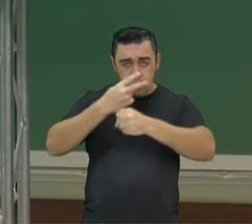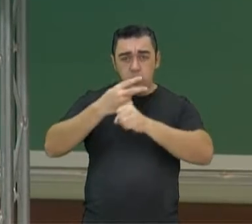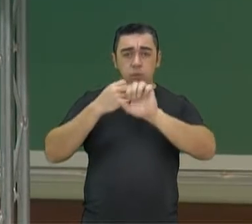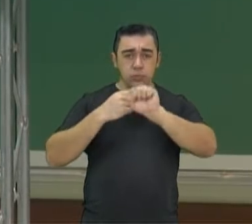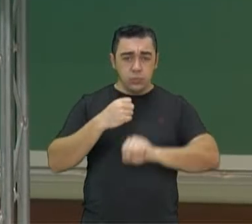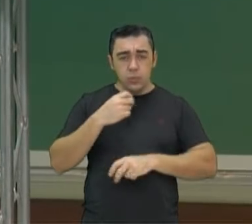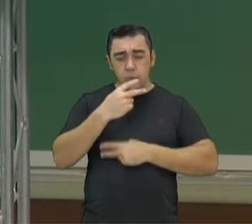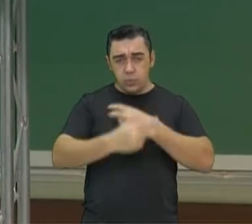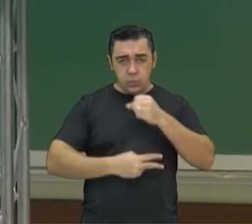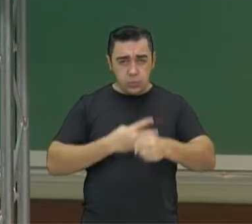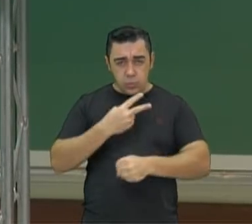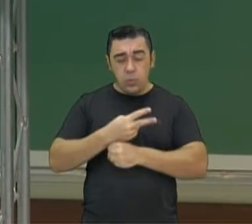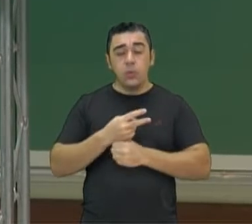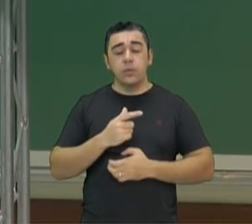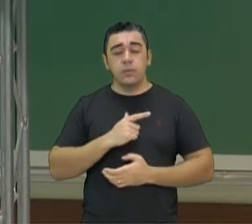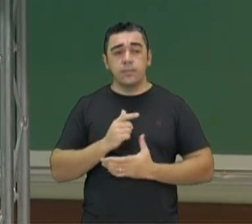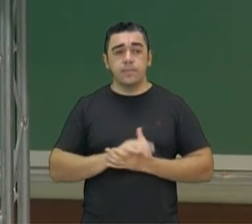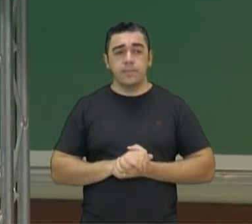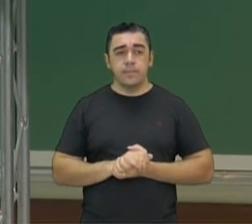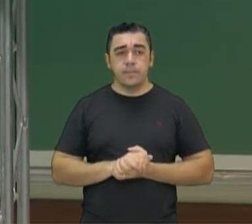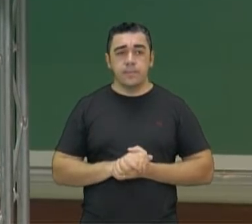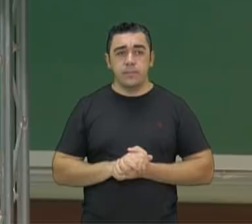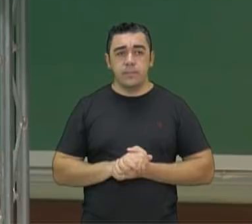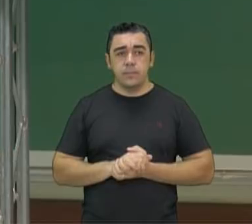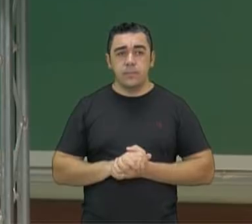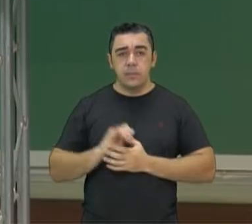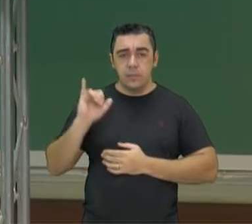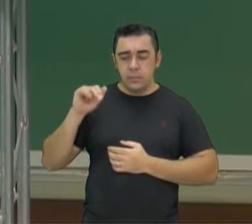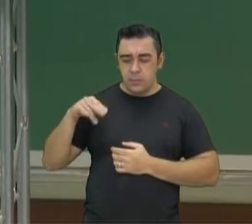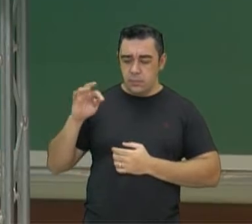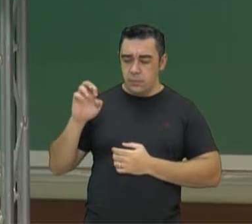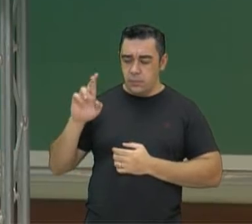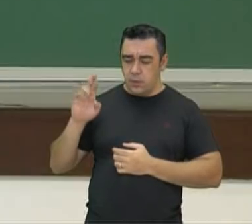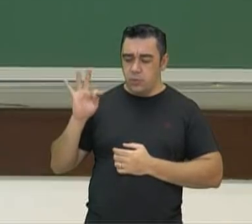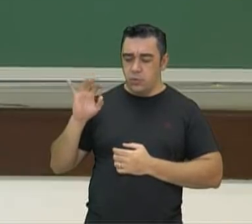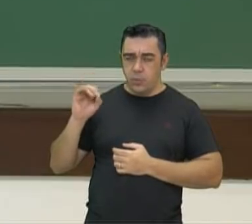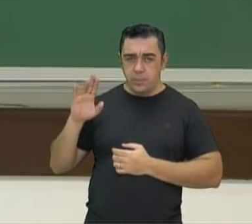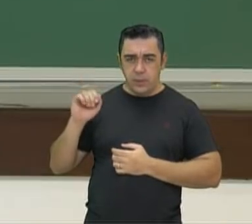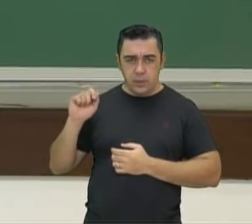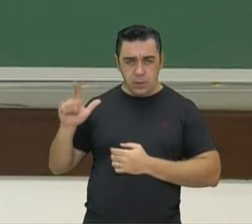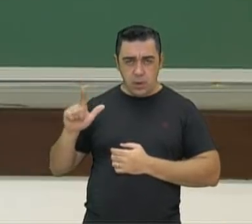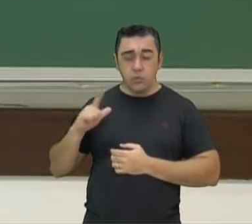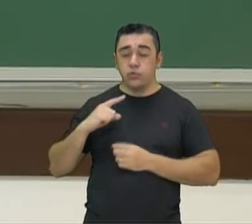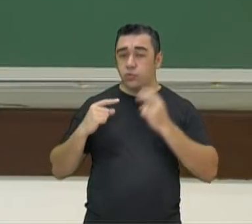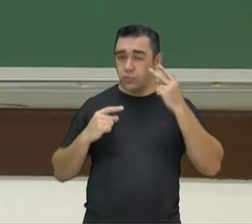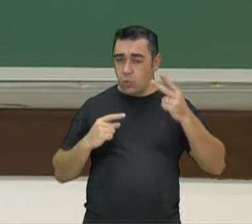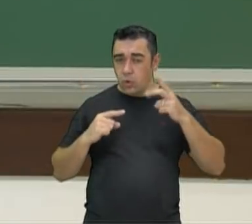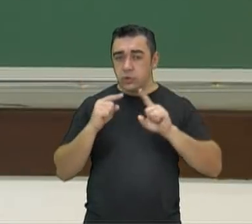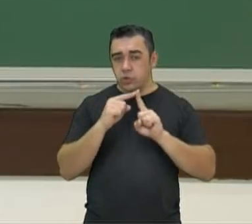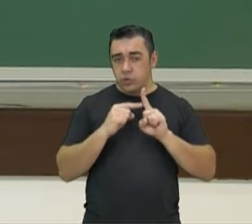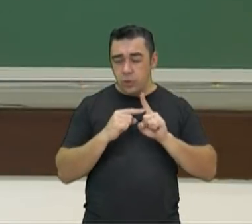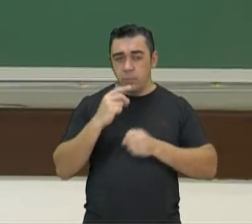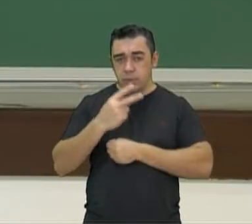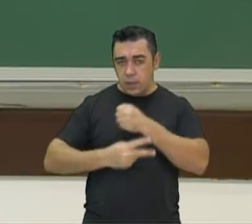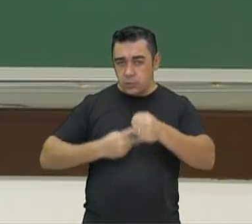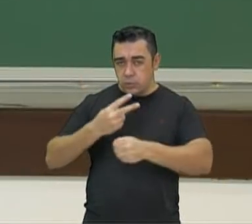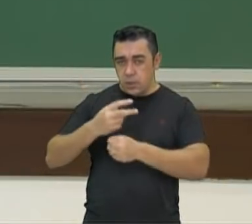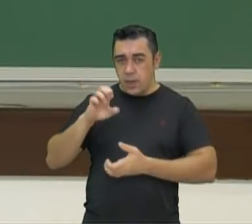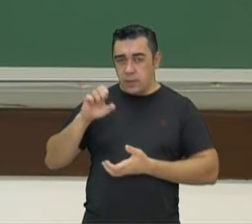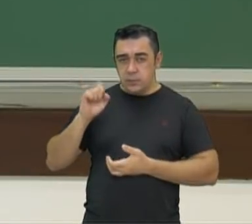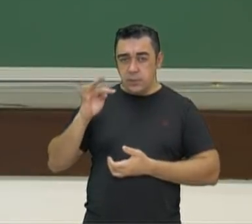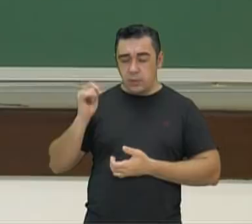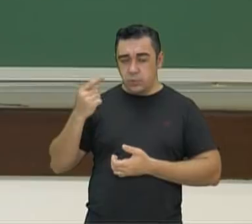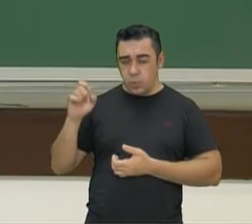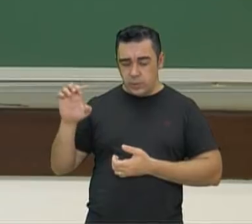tudo outra vez, professor, vamos lá. Zona intertropical, 2 tipos de estações do ano, verão e